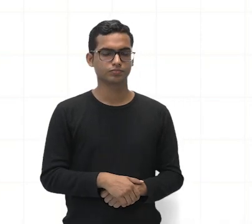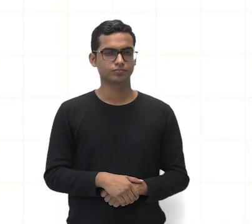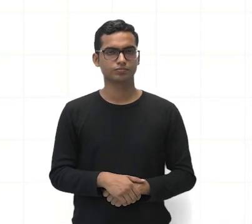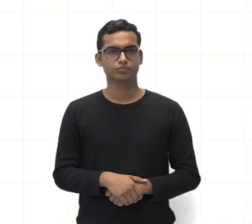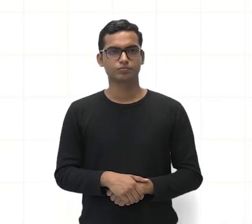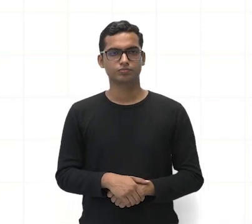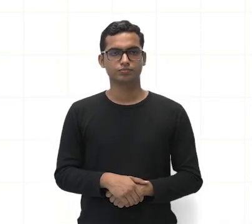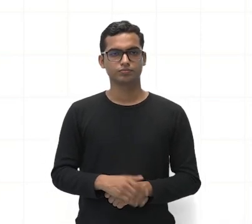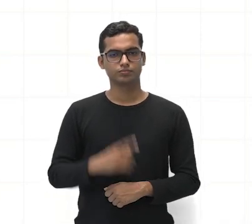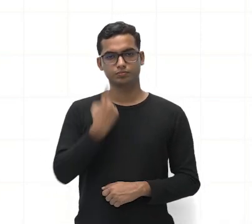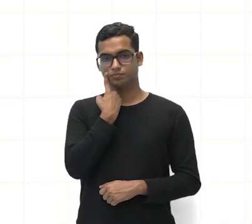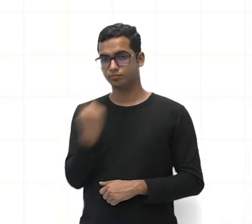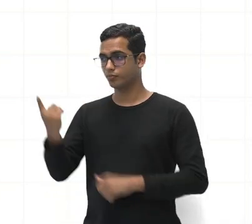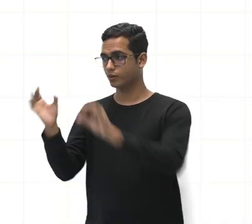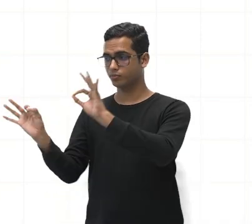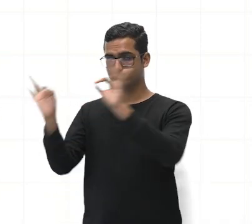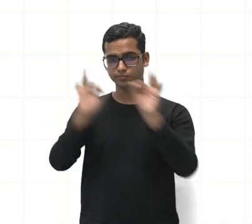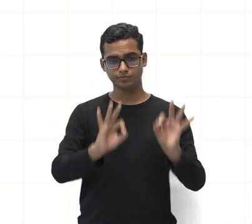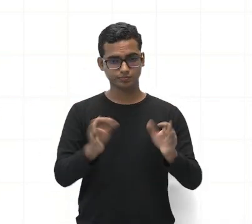Olha só.